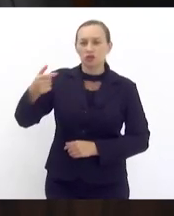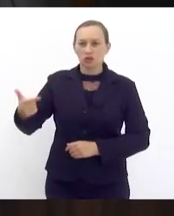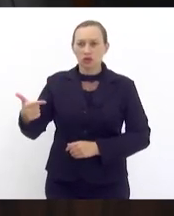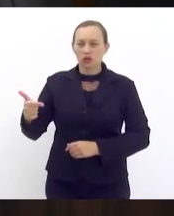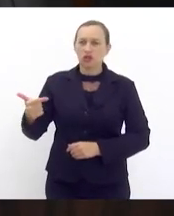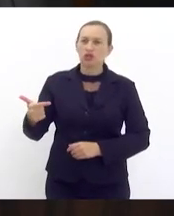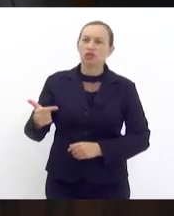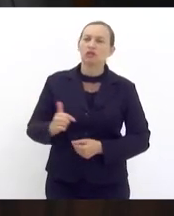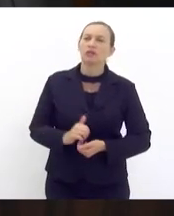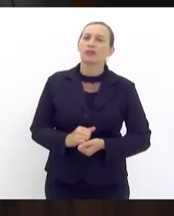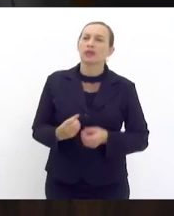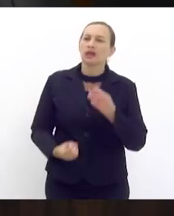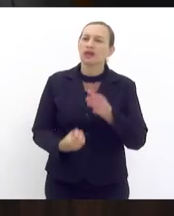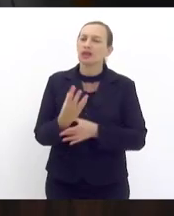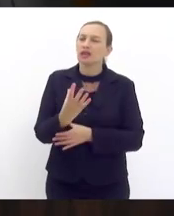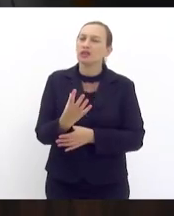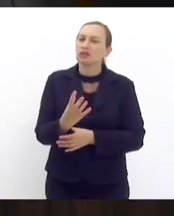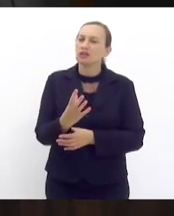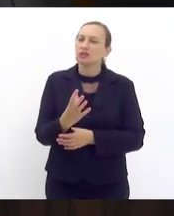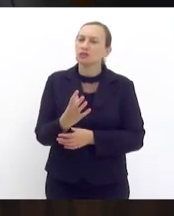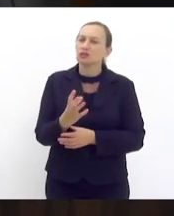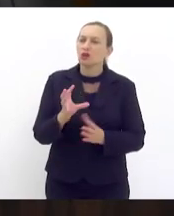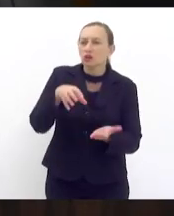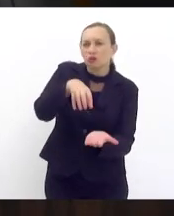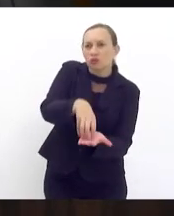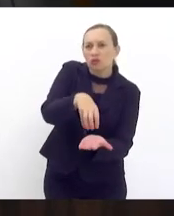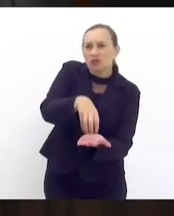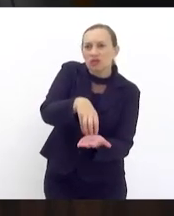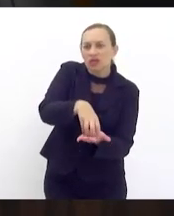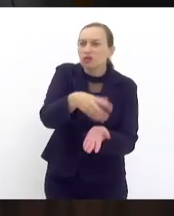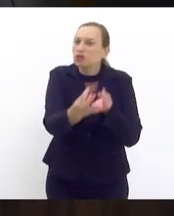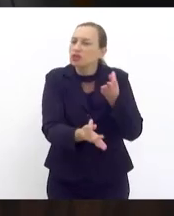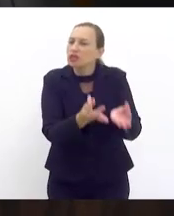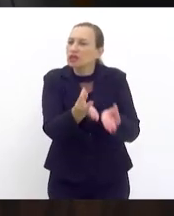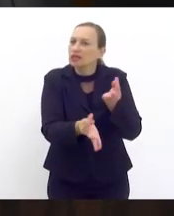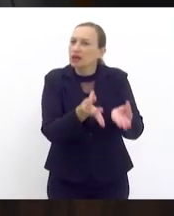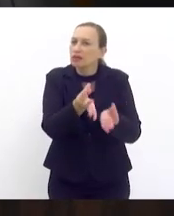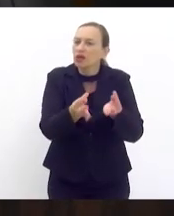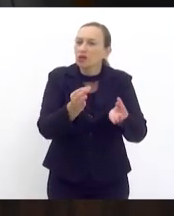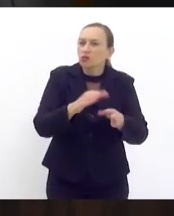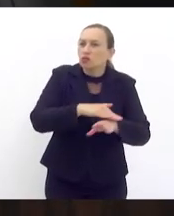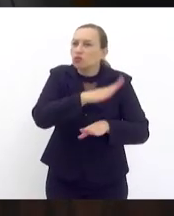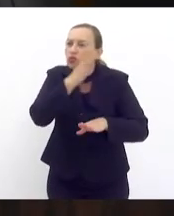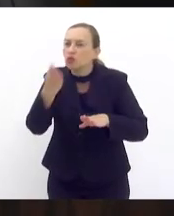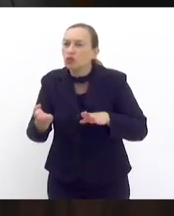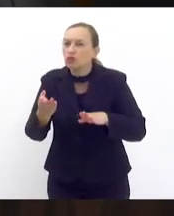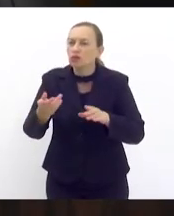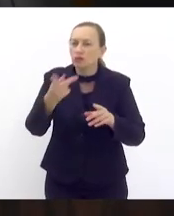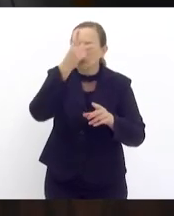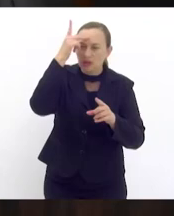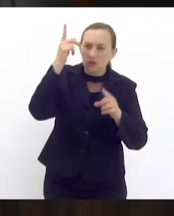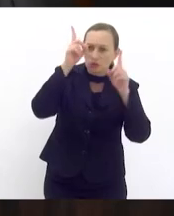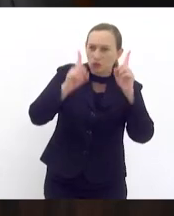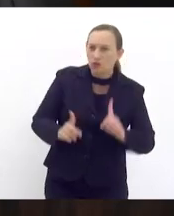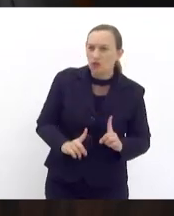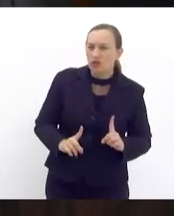dispõe sobre a implantação dos centros de reabilitação integral para deficiente